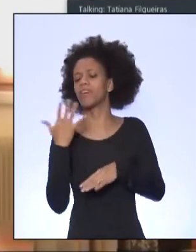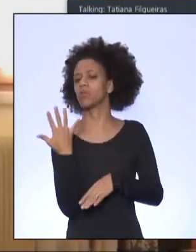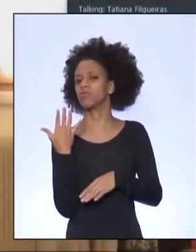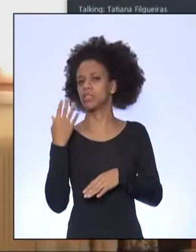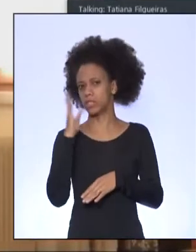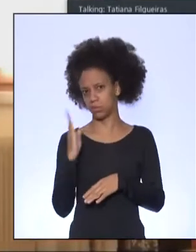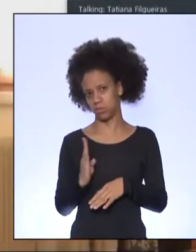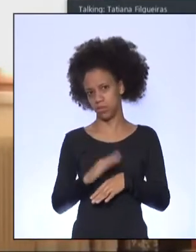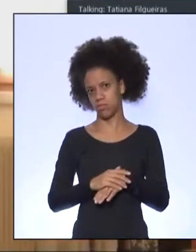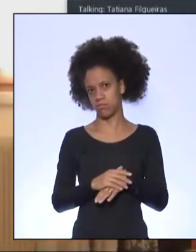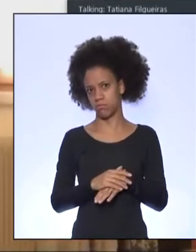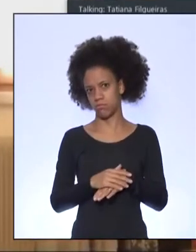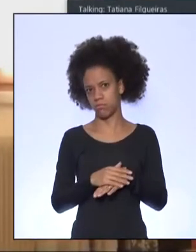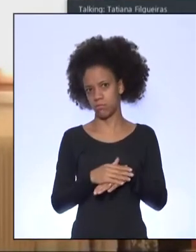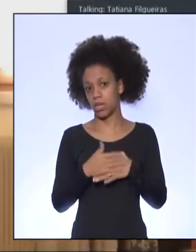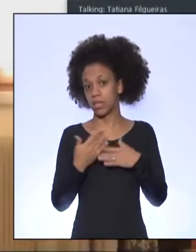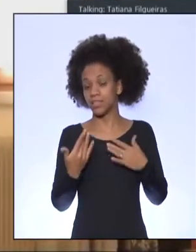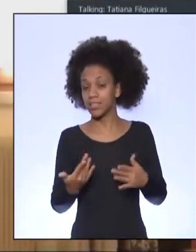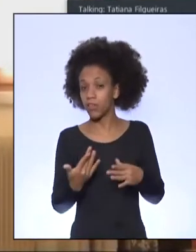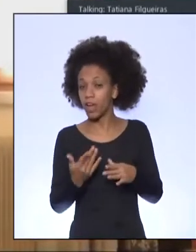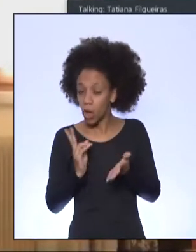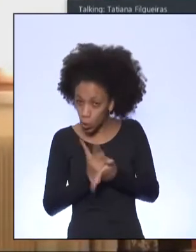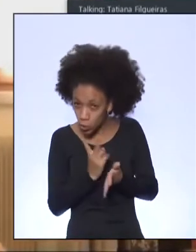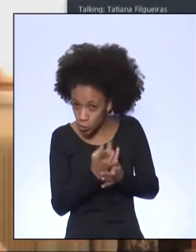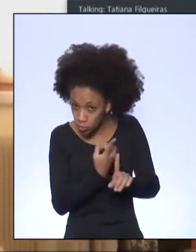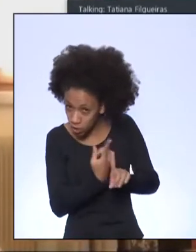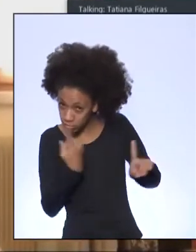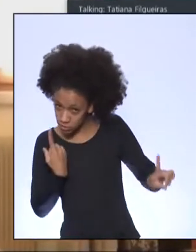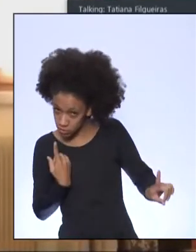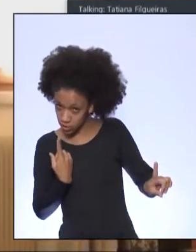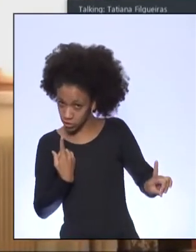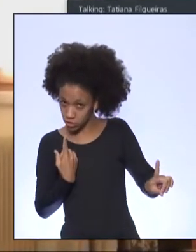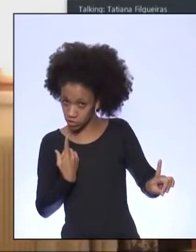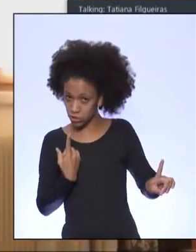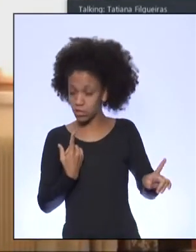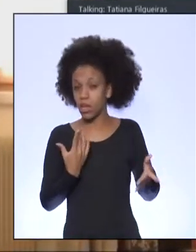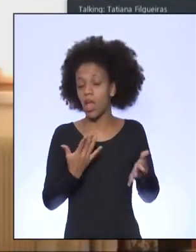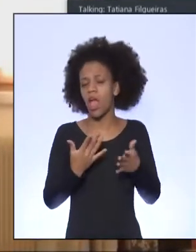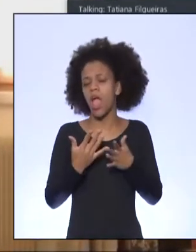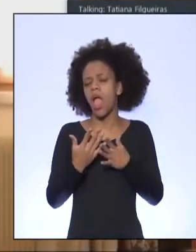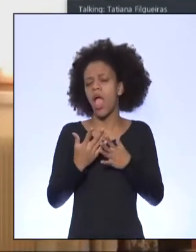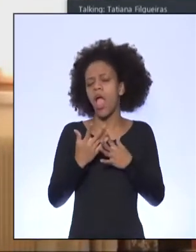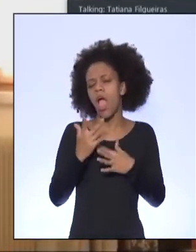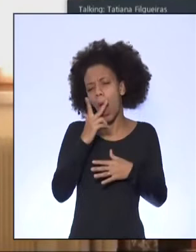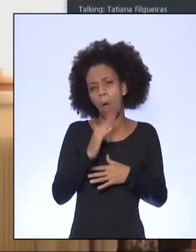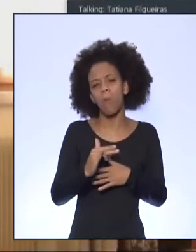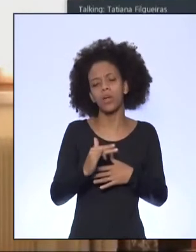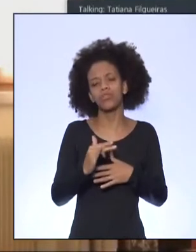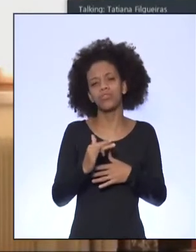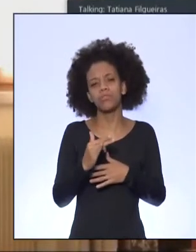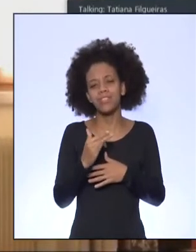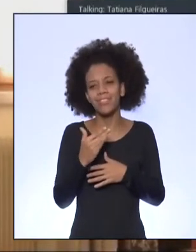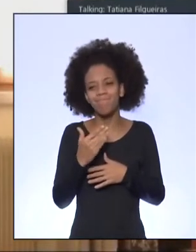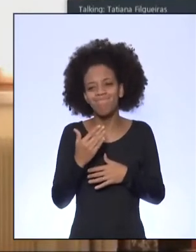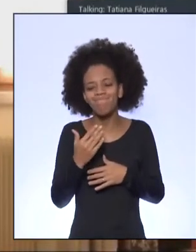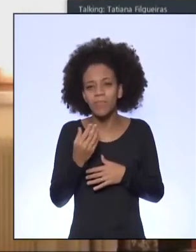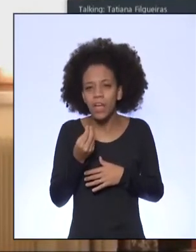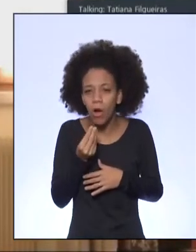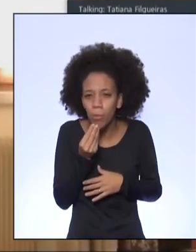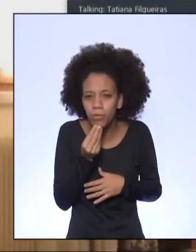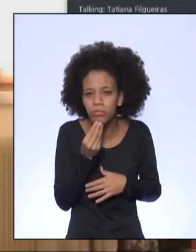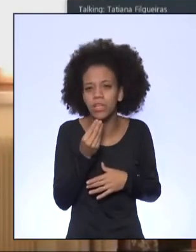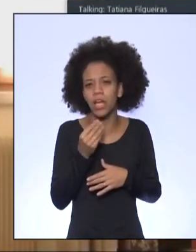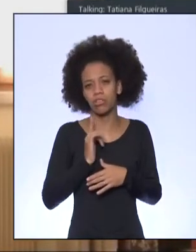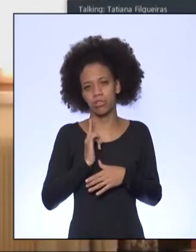aluno continua fazendo alguma coisa à distância? E eu acho que, assim, o privilégio, hoje a gente se dá conta, né, Raquel? O privilégio